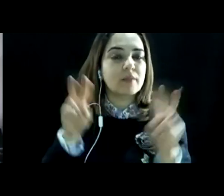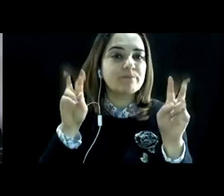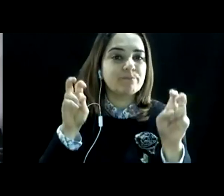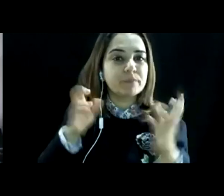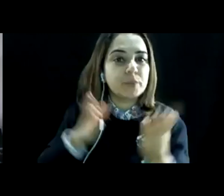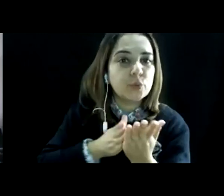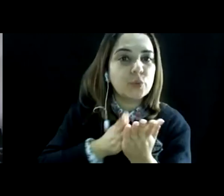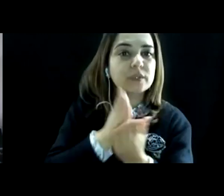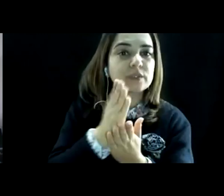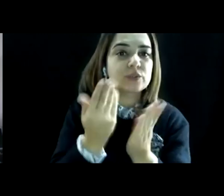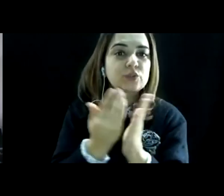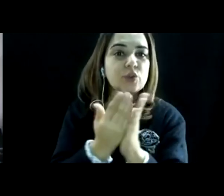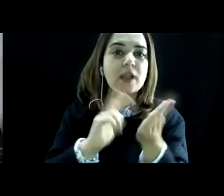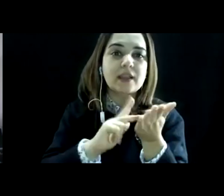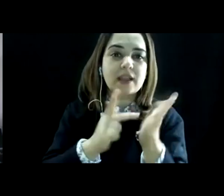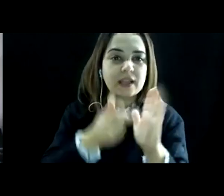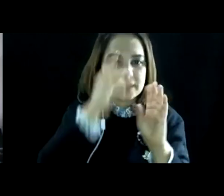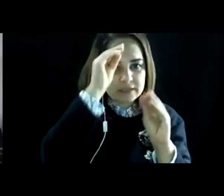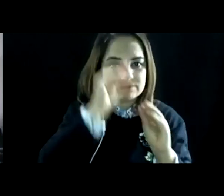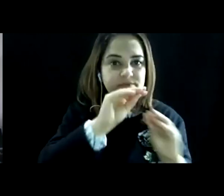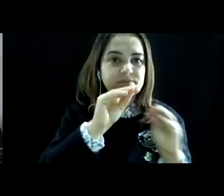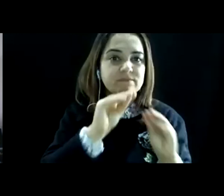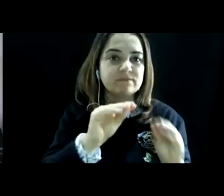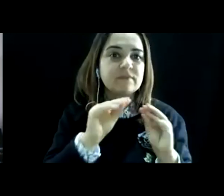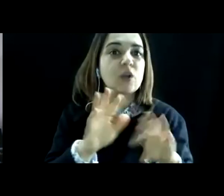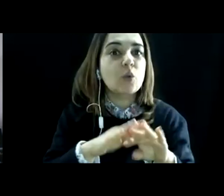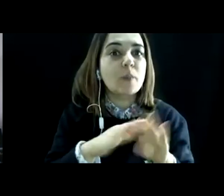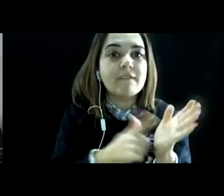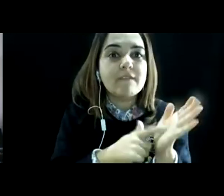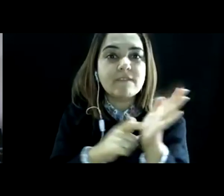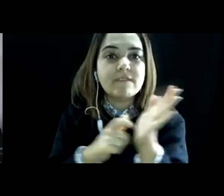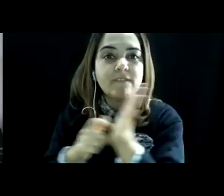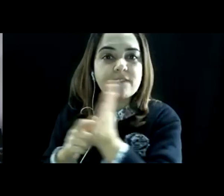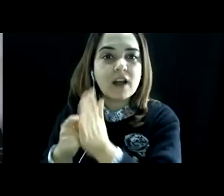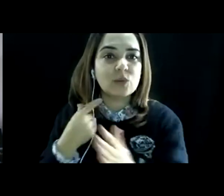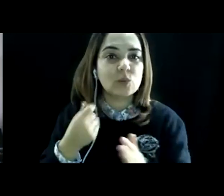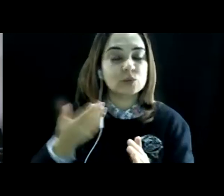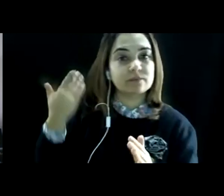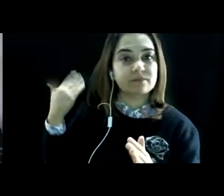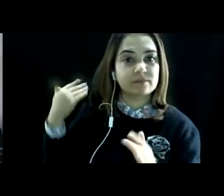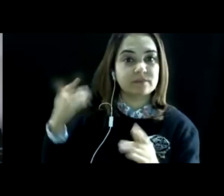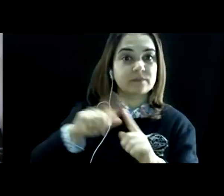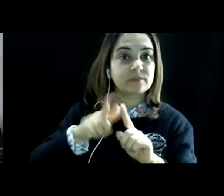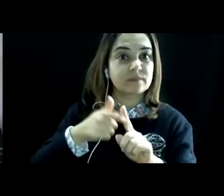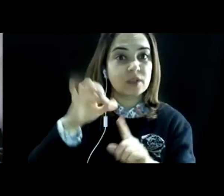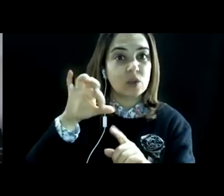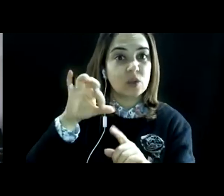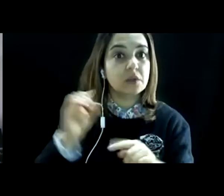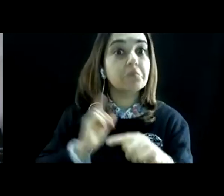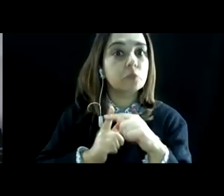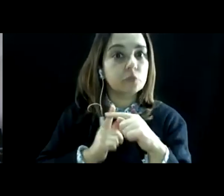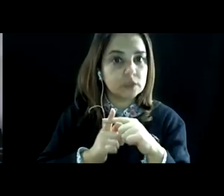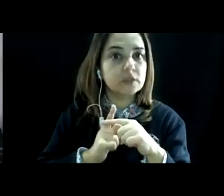técnicas e que permitiriam então suprir de alguma forma esta falta de mão de obra. Isto teve na altura um eco bastante positivo.